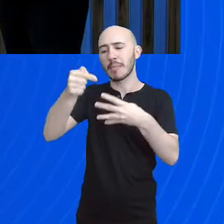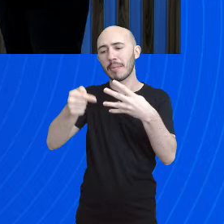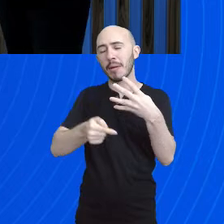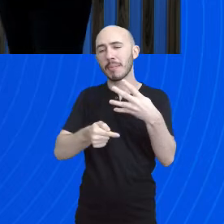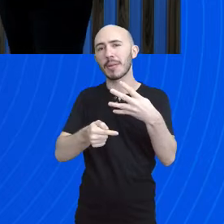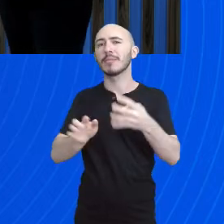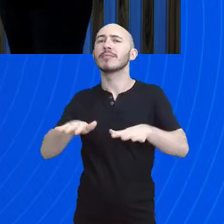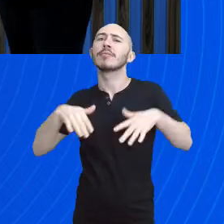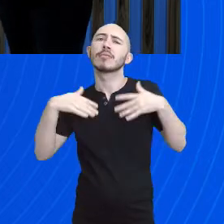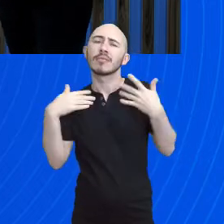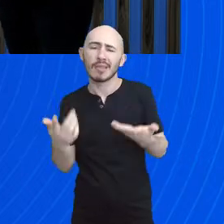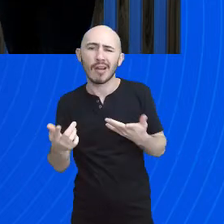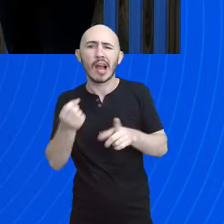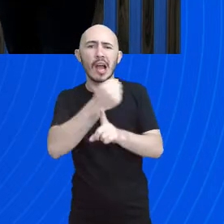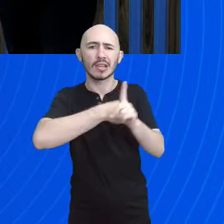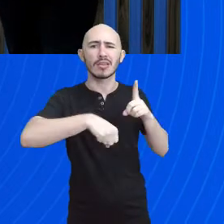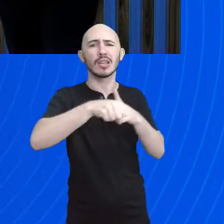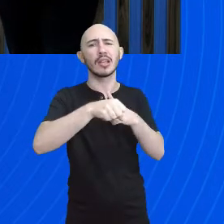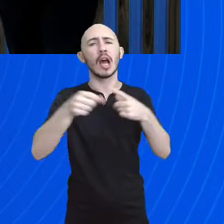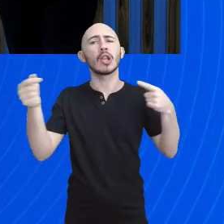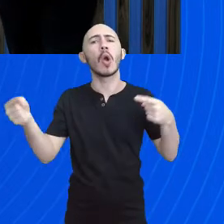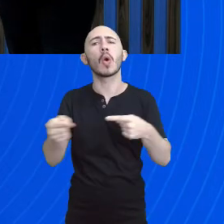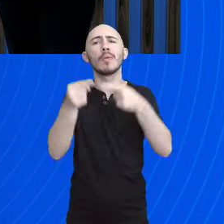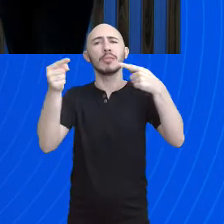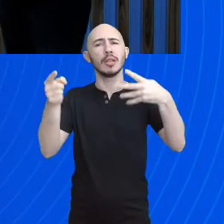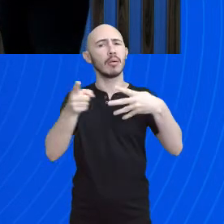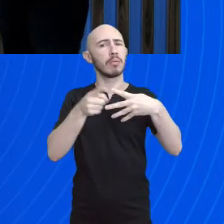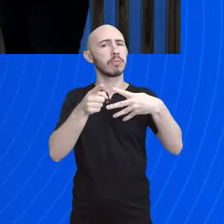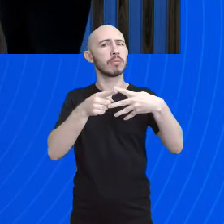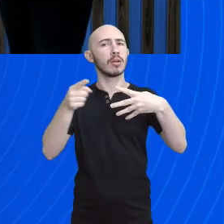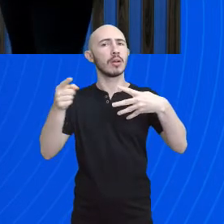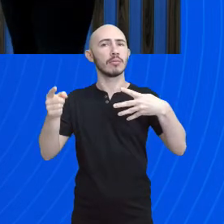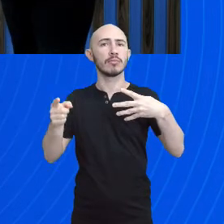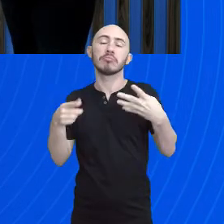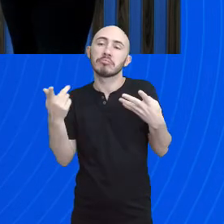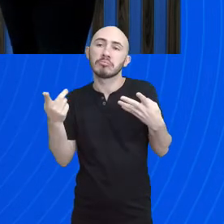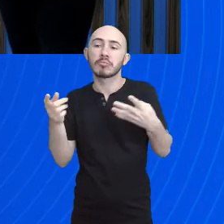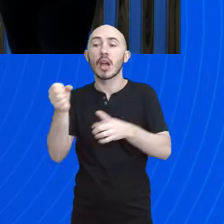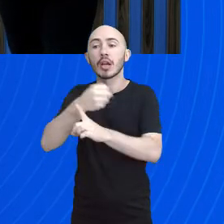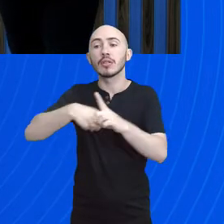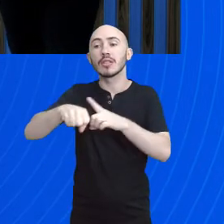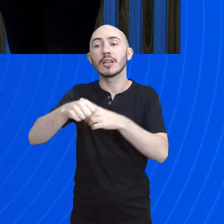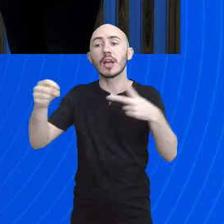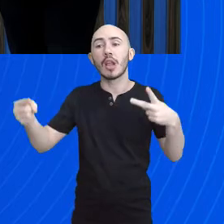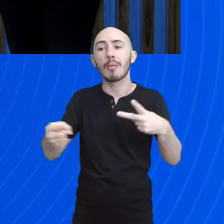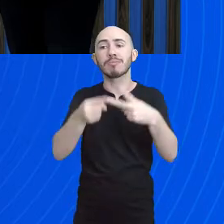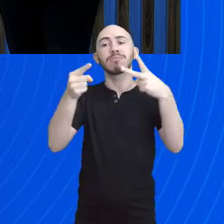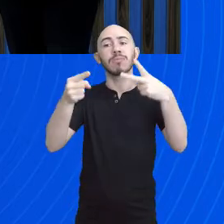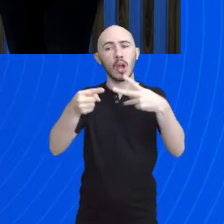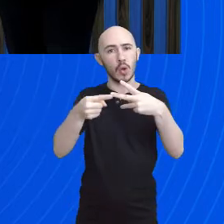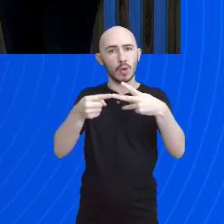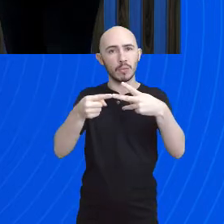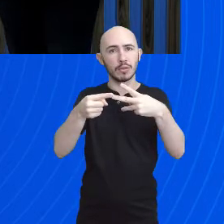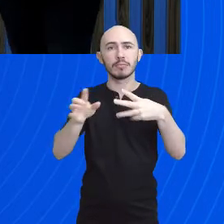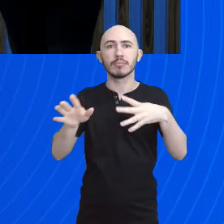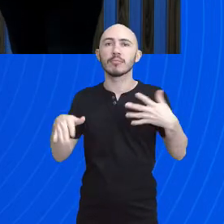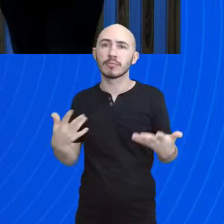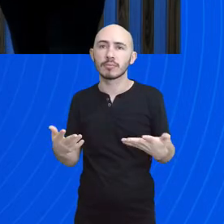ela é ecologicamente correta? Ela é economicamente viável?